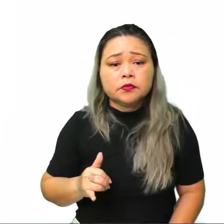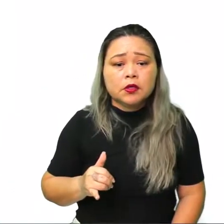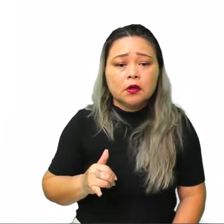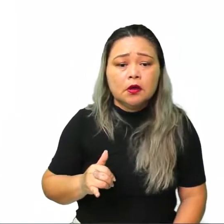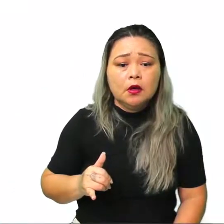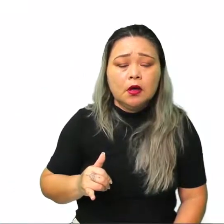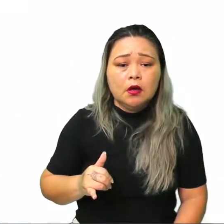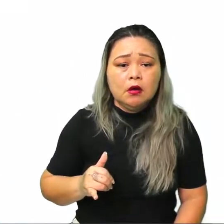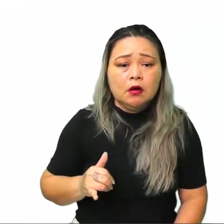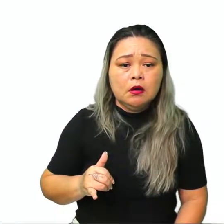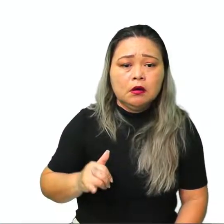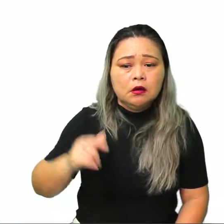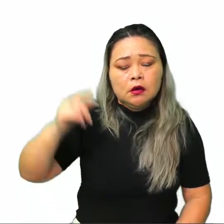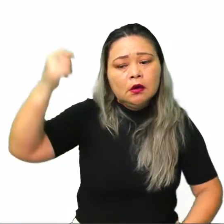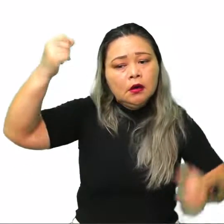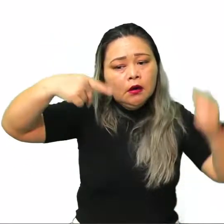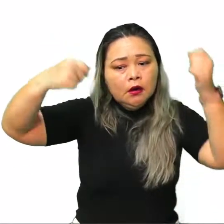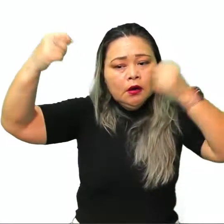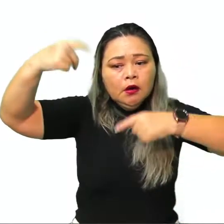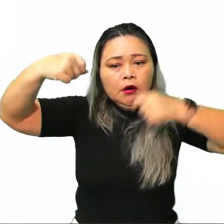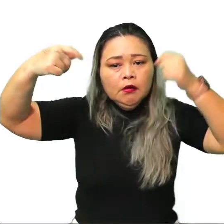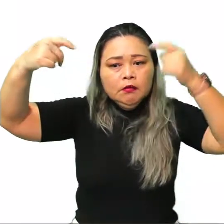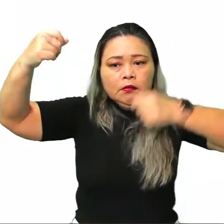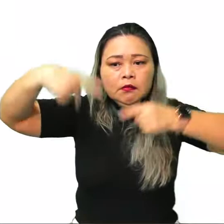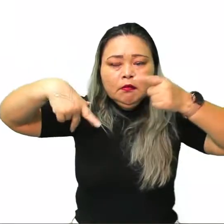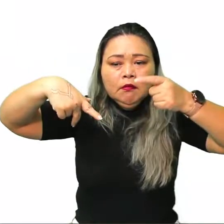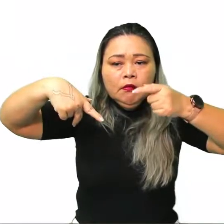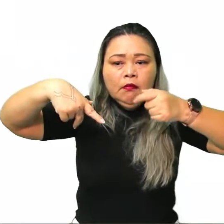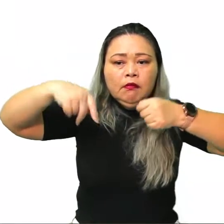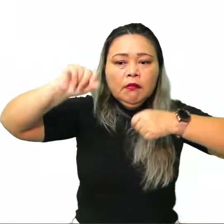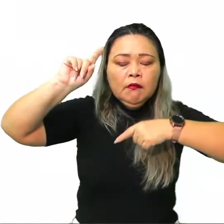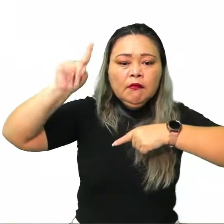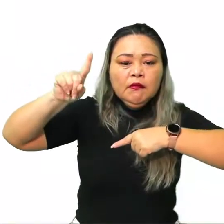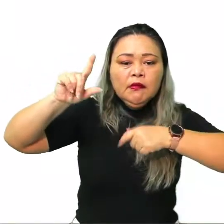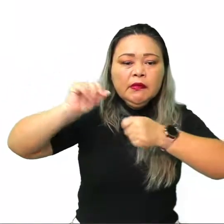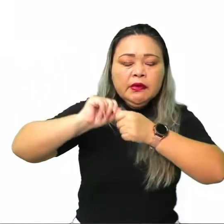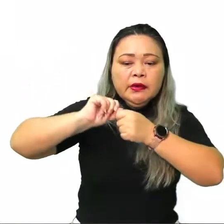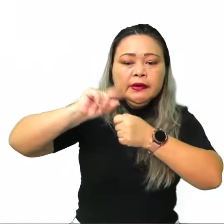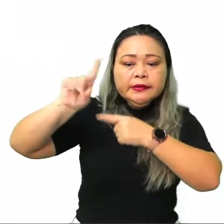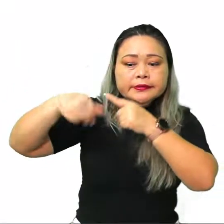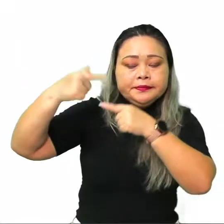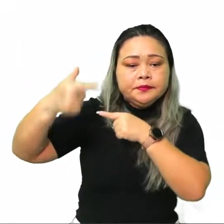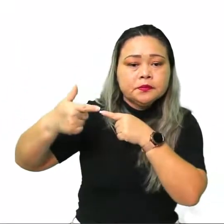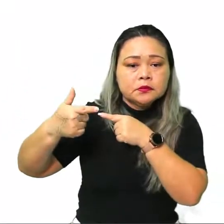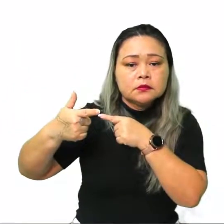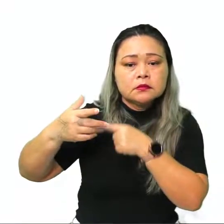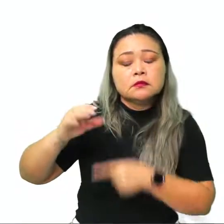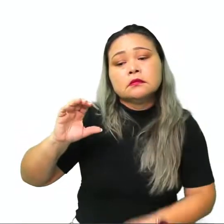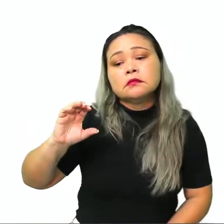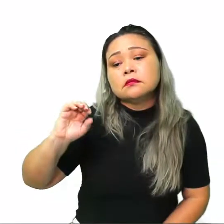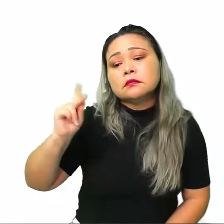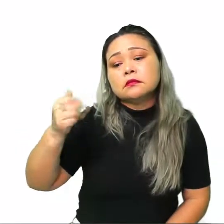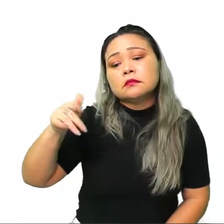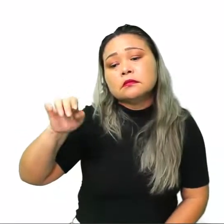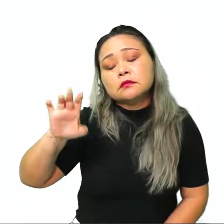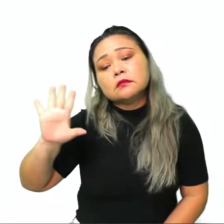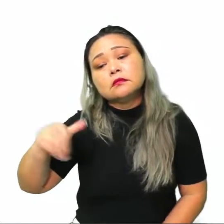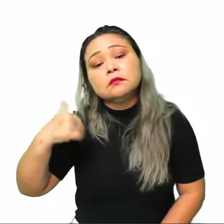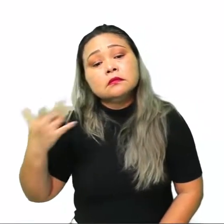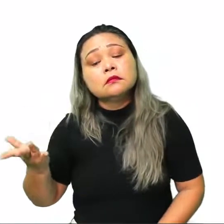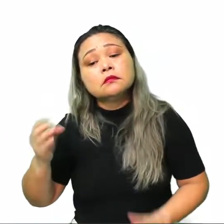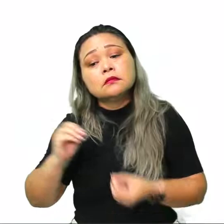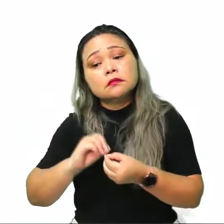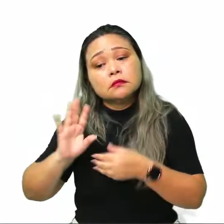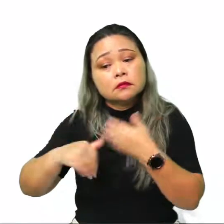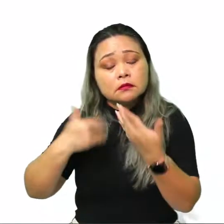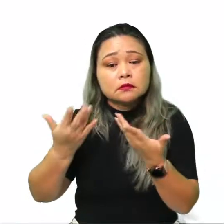né? Lá tinham vários gases. Esses gases que estavam descritos lá por Oparin e Haldane, metano, amônia. E